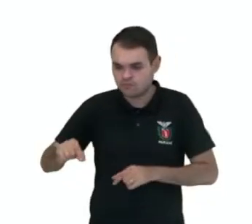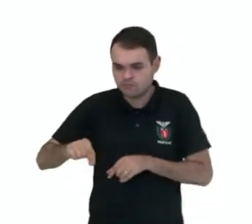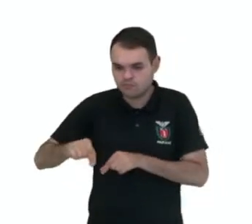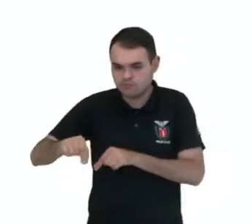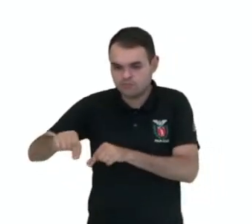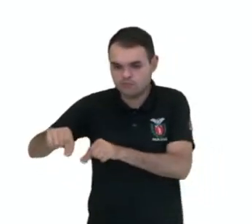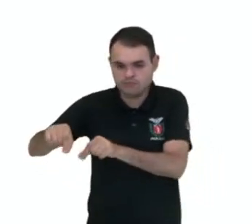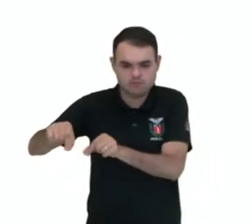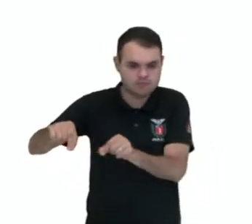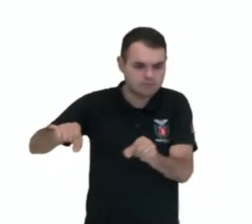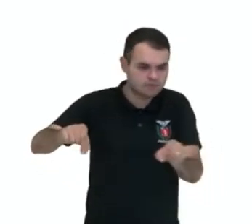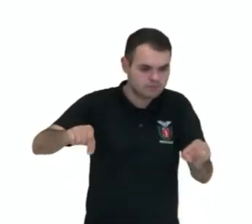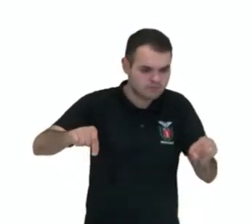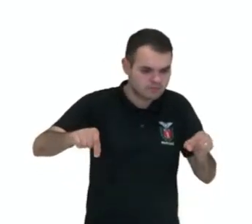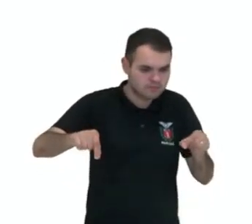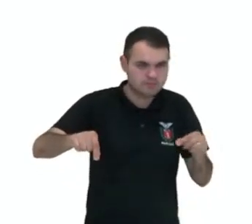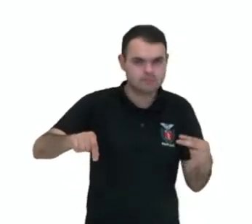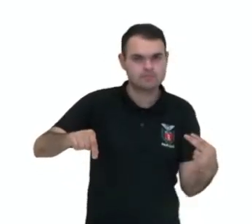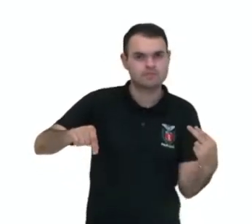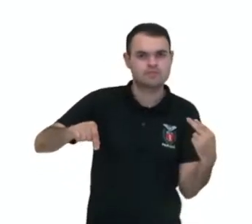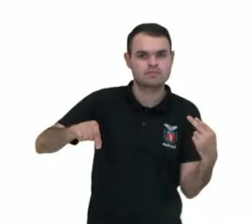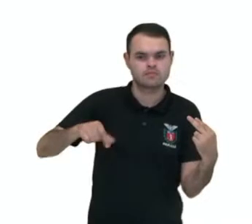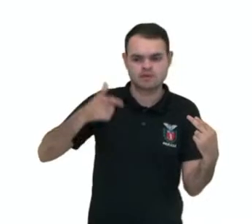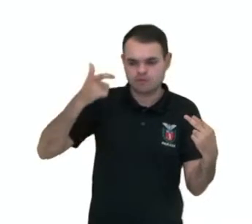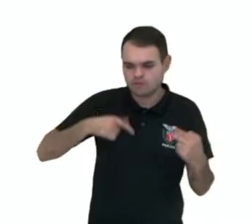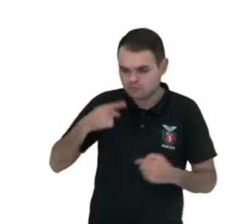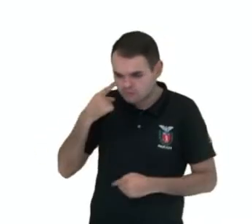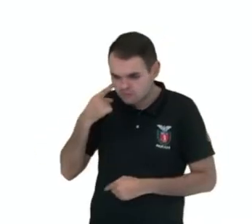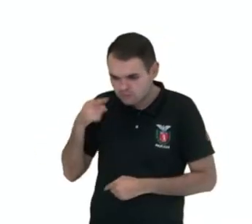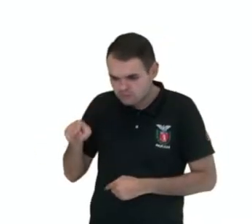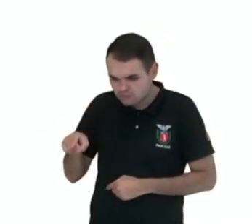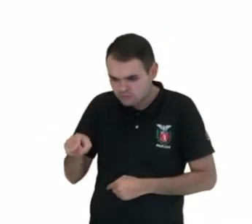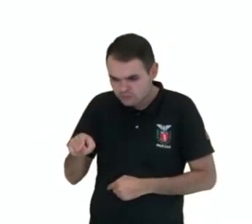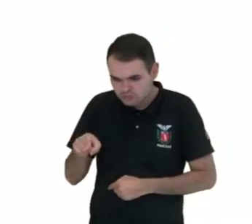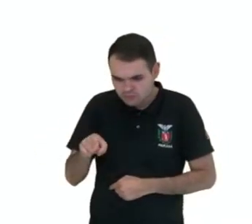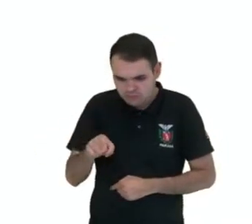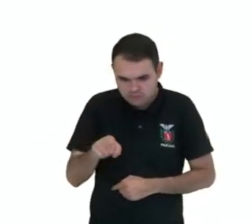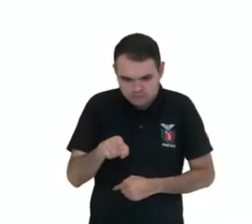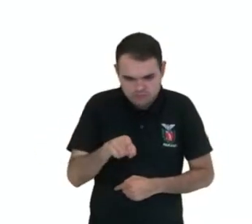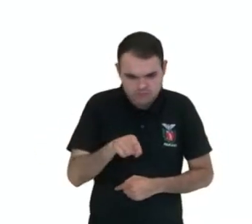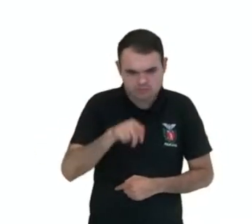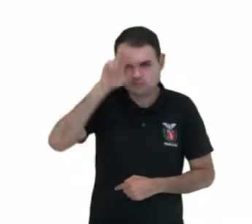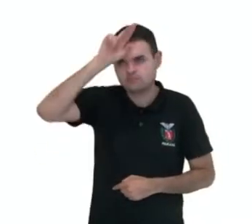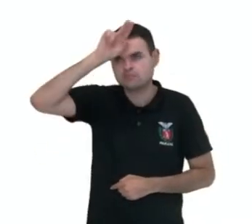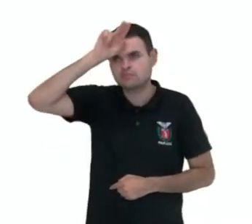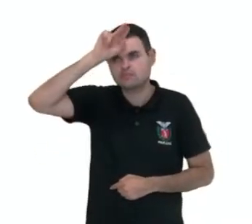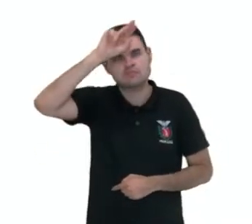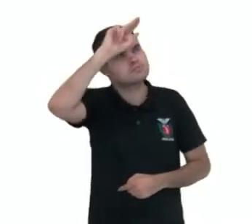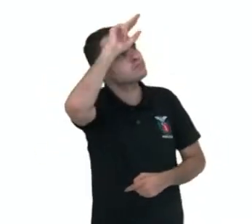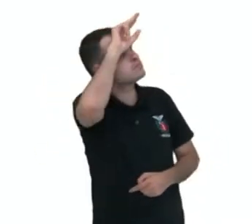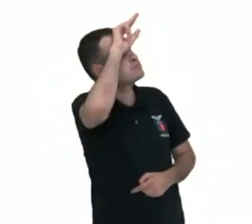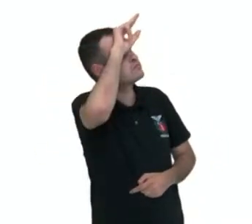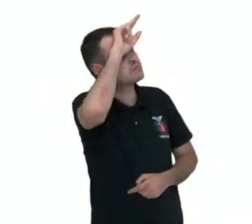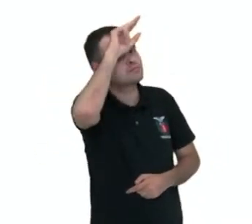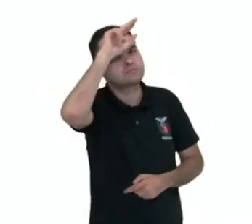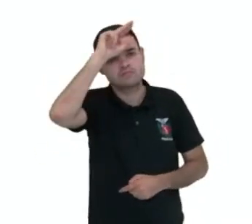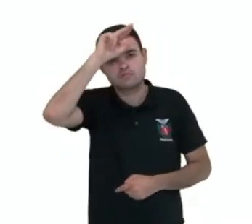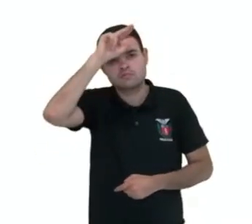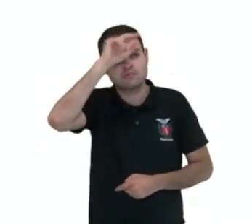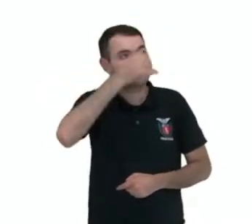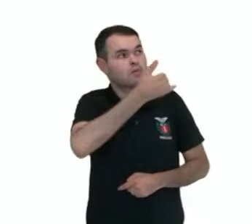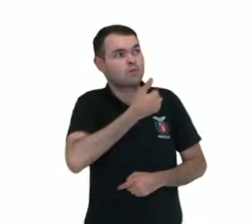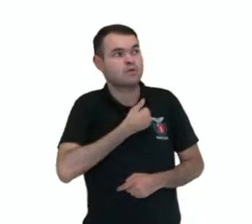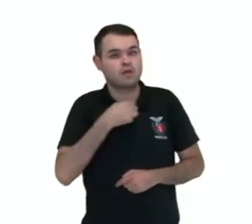Ele estava olhando para ver aonde que ela ia, e aí ela falou para ele não contar para o padre que ela